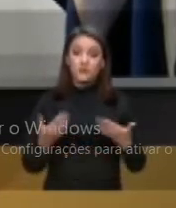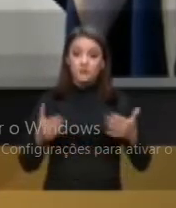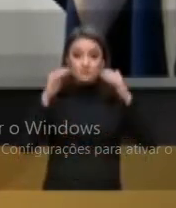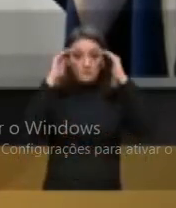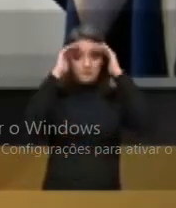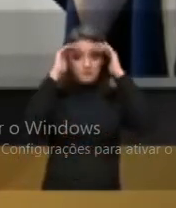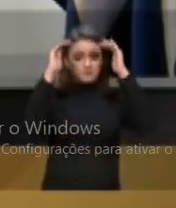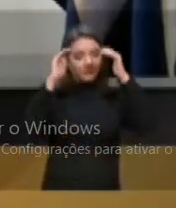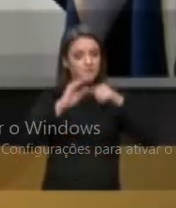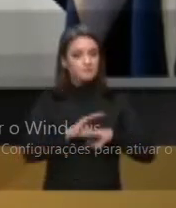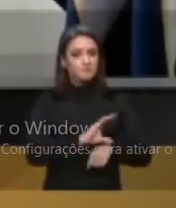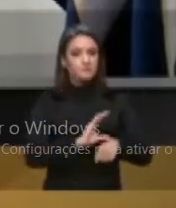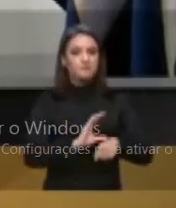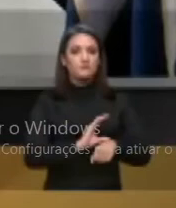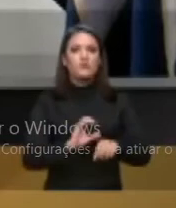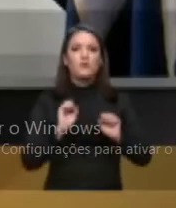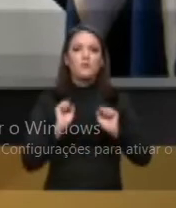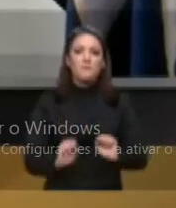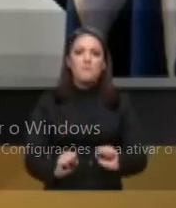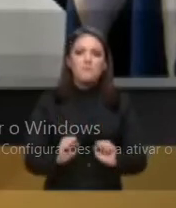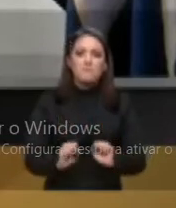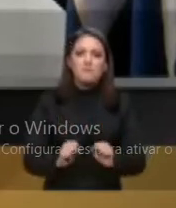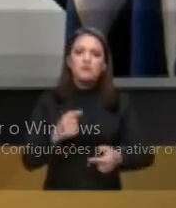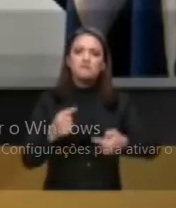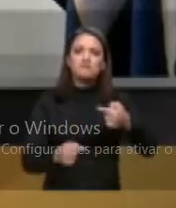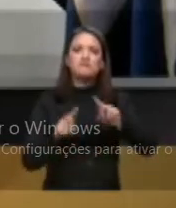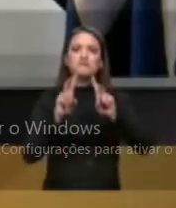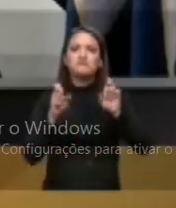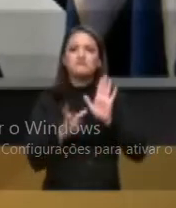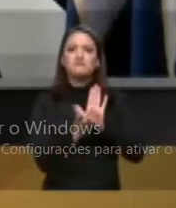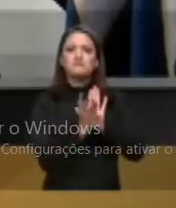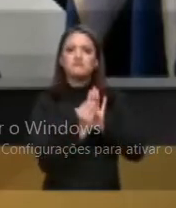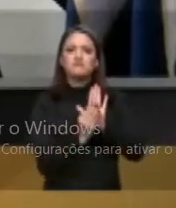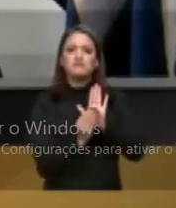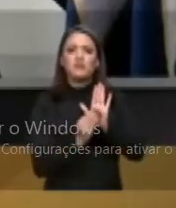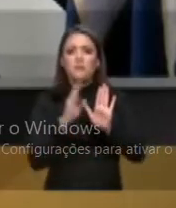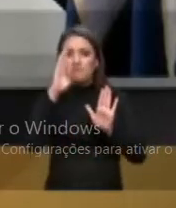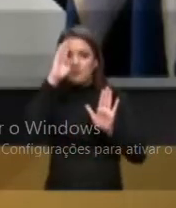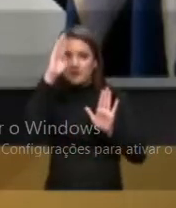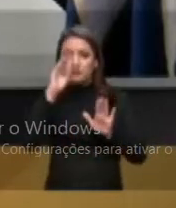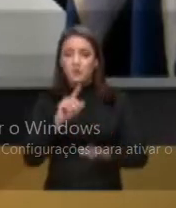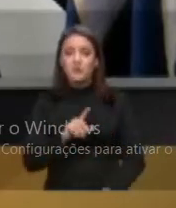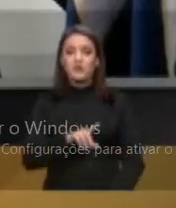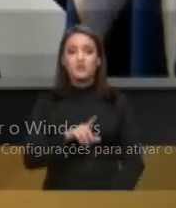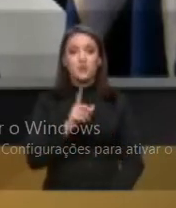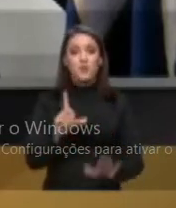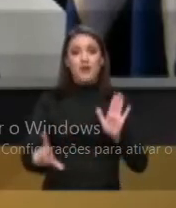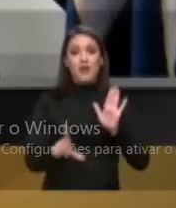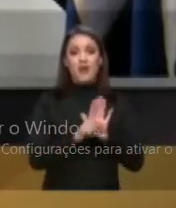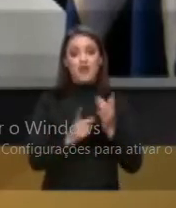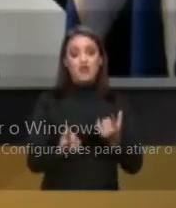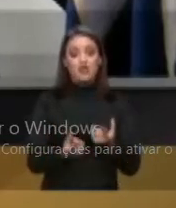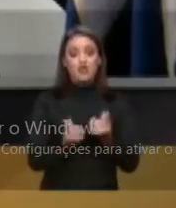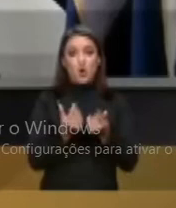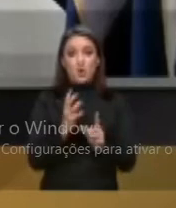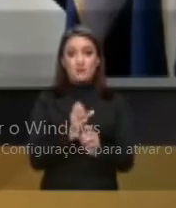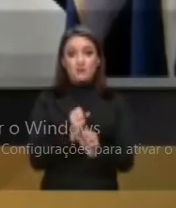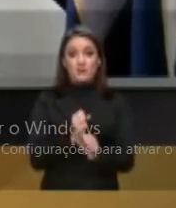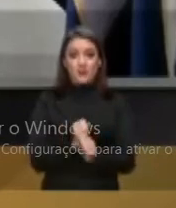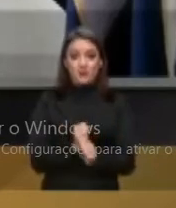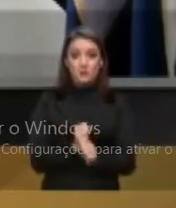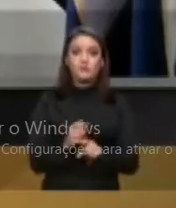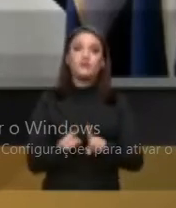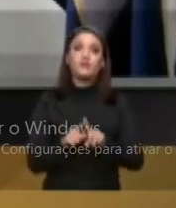podendo, conservados os limites constitucionais, dispor sobre o seu conteúdo, especialmente quando se cuida de lei